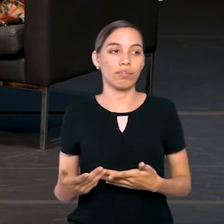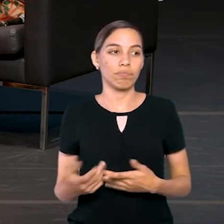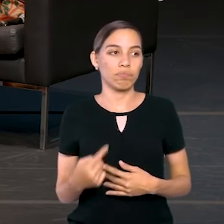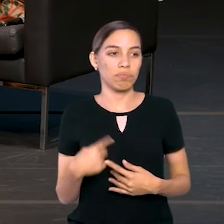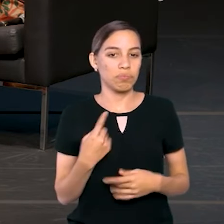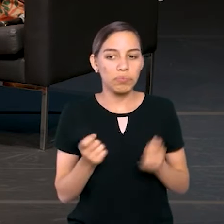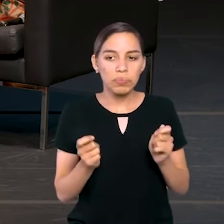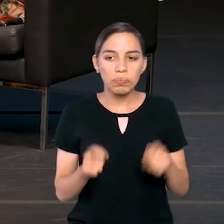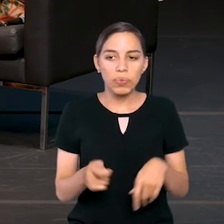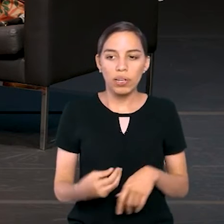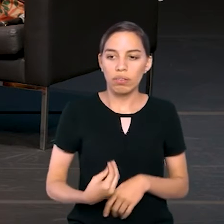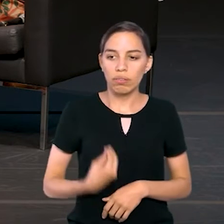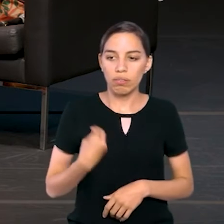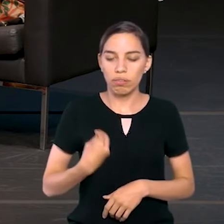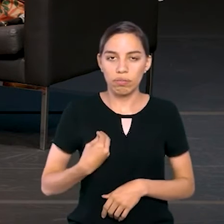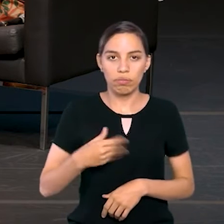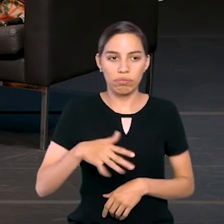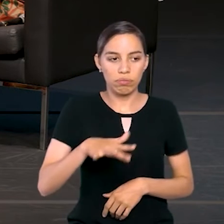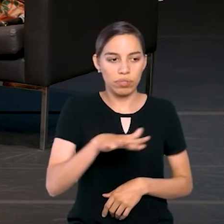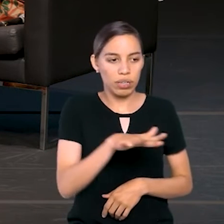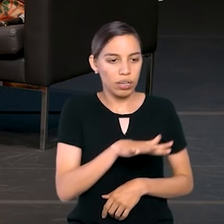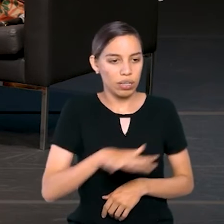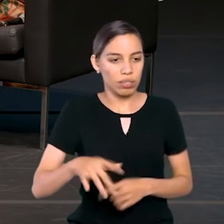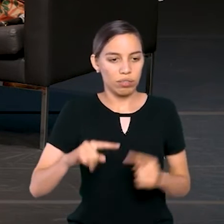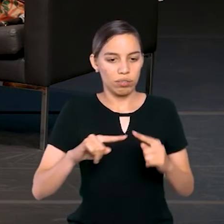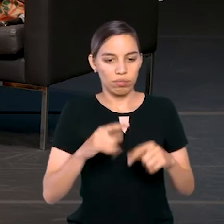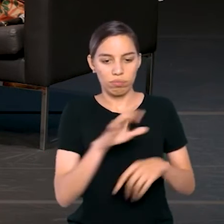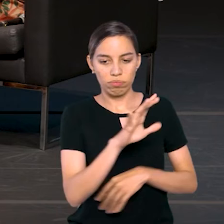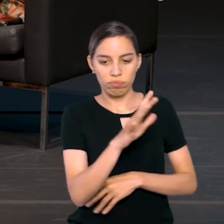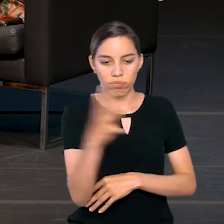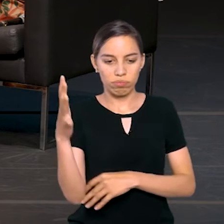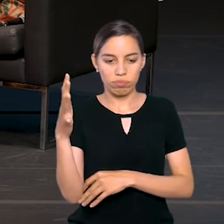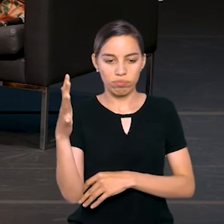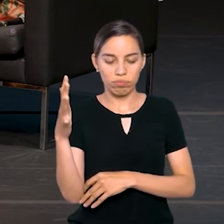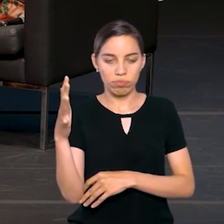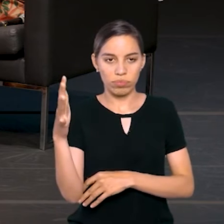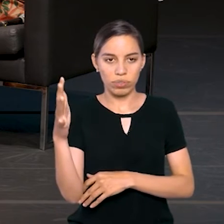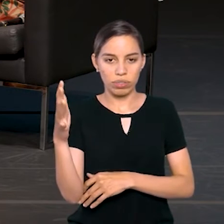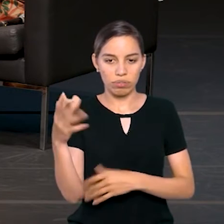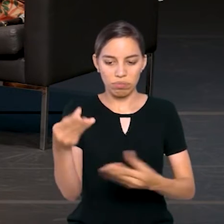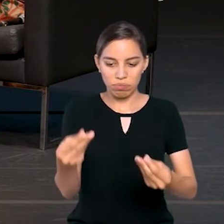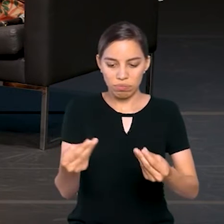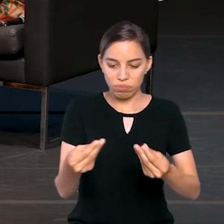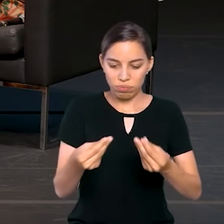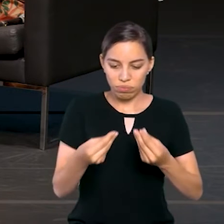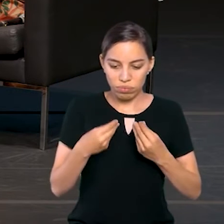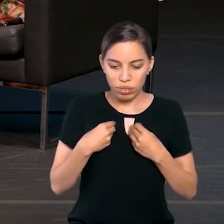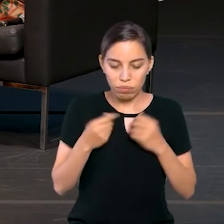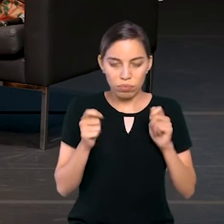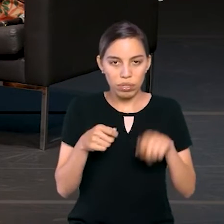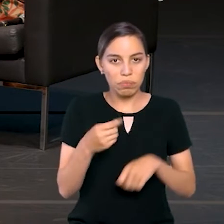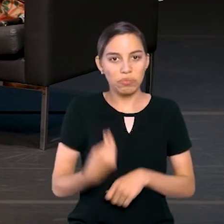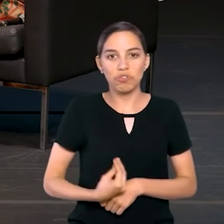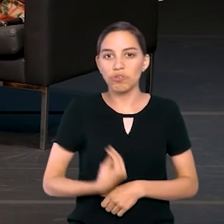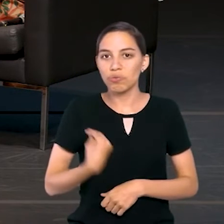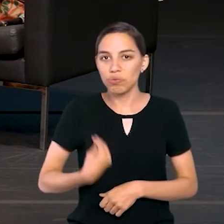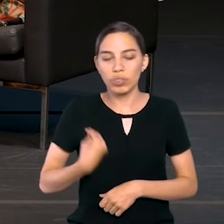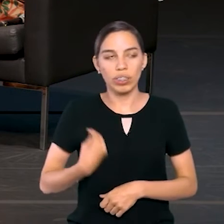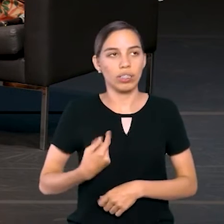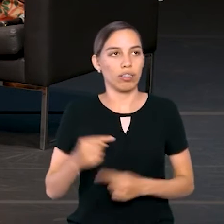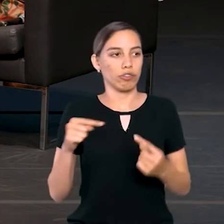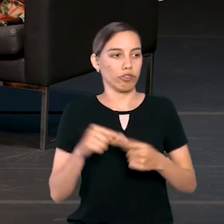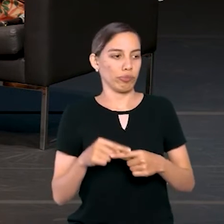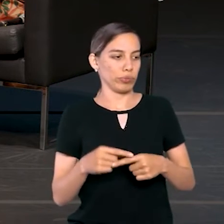lugar que nos alimenta, que nutre a experiência da vida. Não só essa ideia da gente estar o tempo